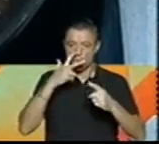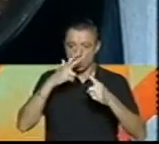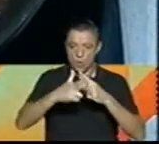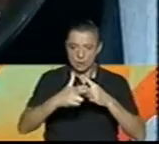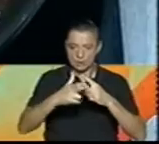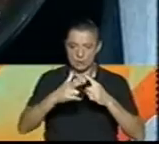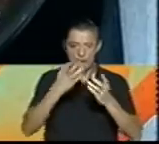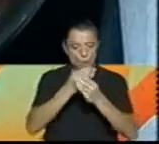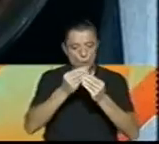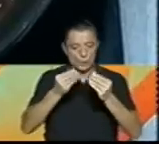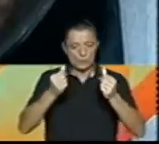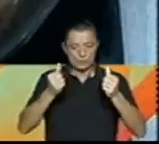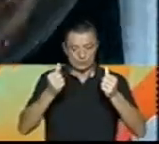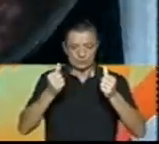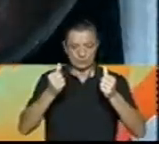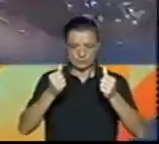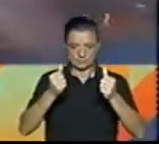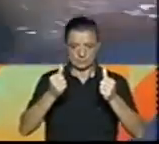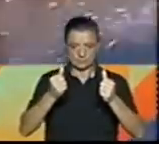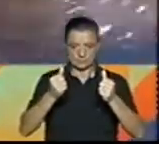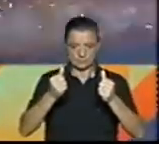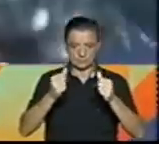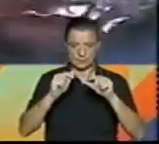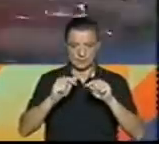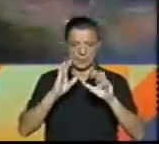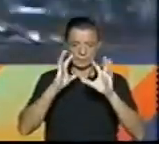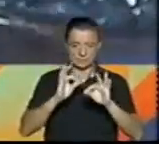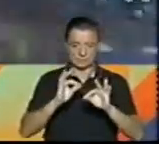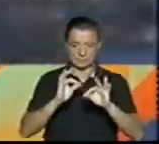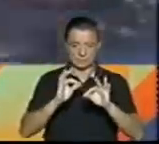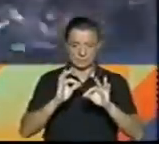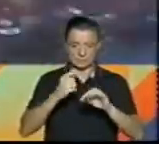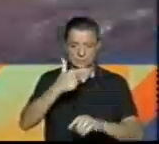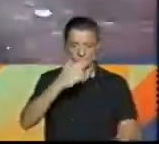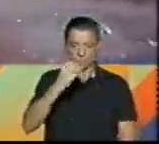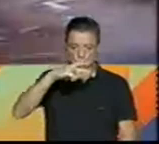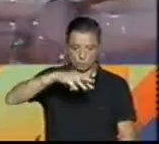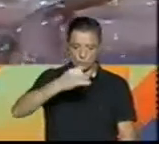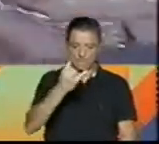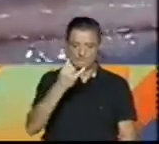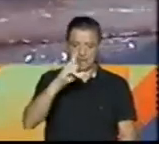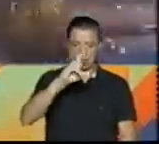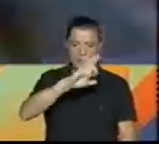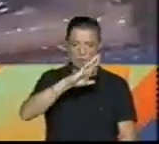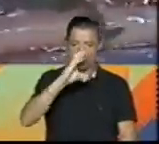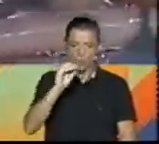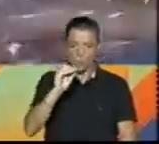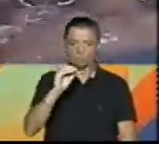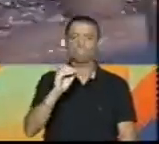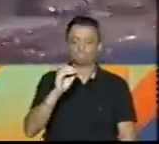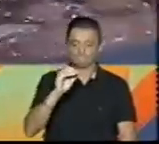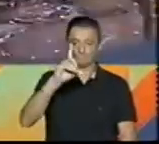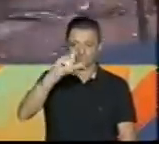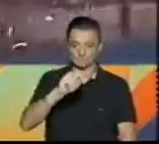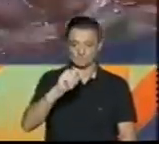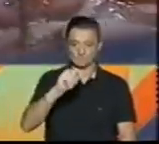não é? Lindamente. Como se costuma dizer, faz o corte. Portanto, temos o tomilho. O tomilho também, muitas das vezes até